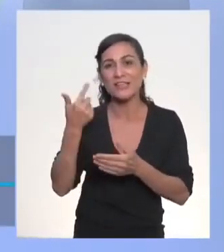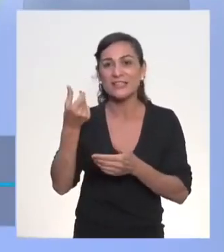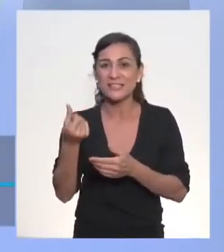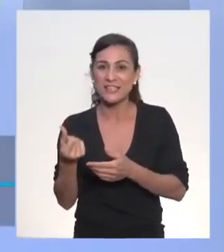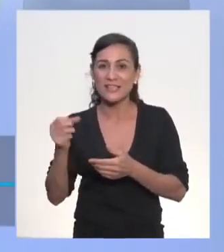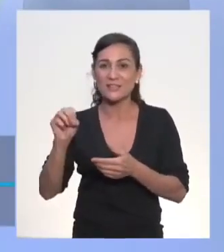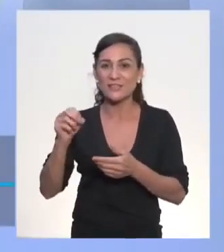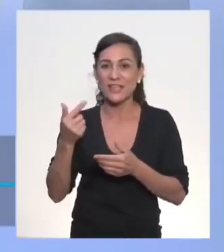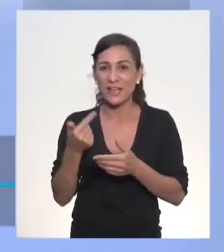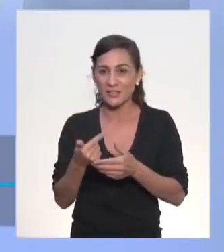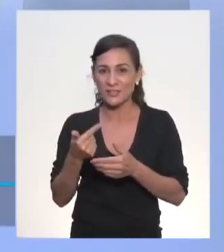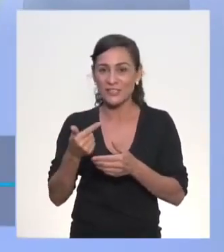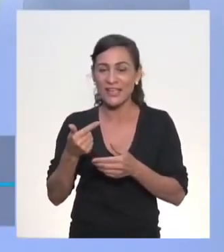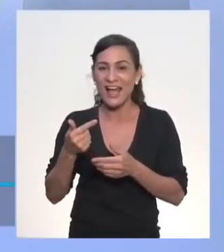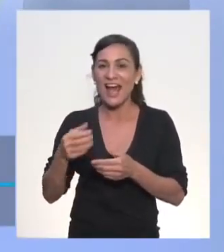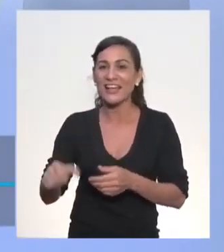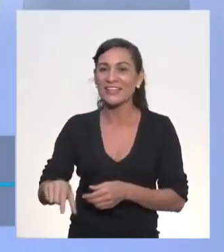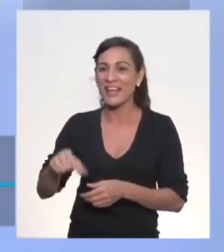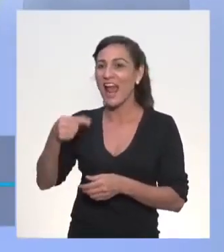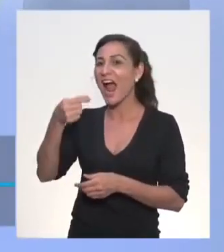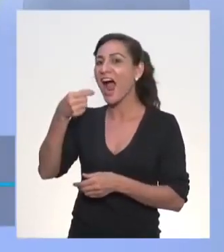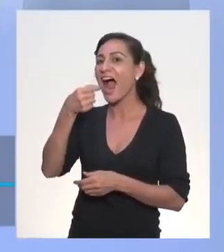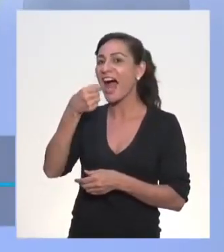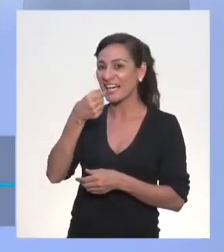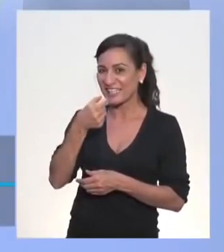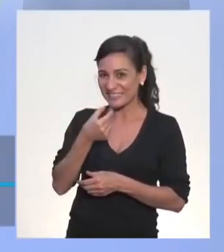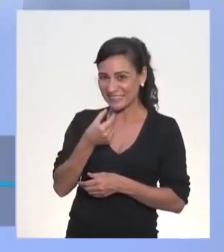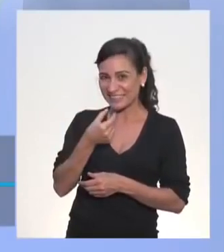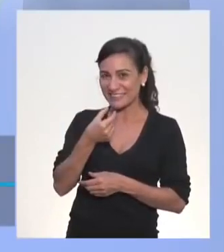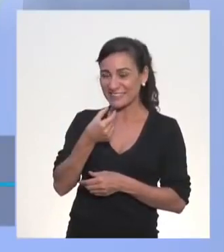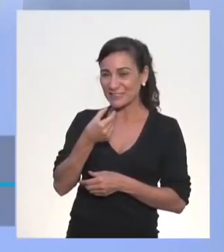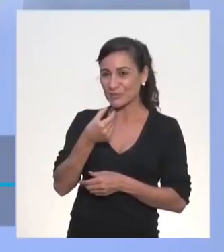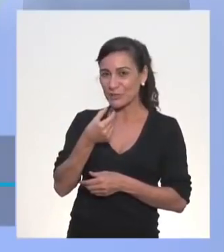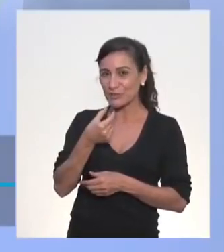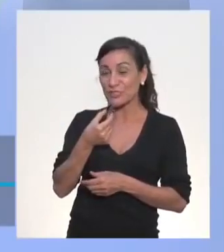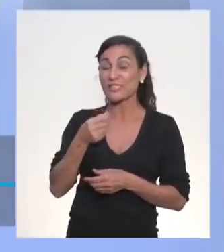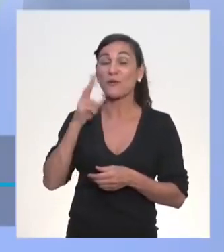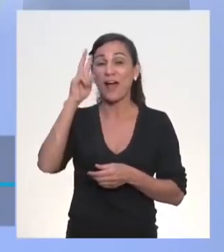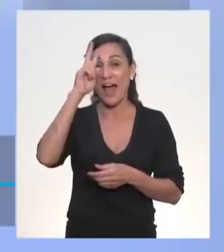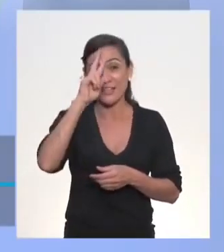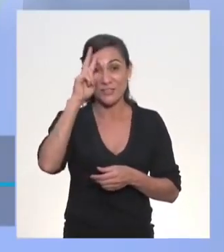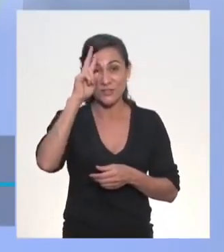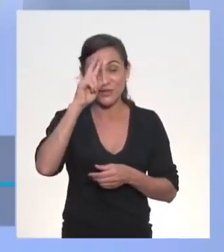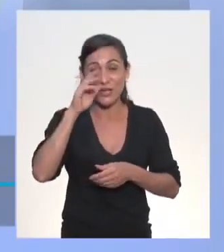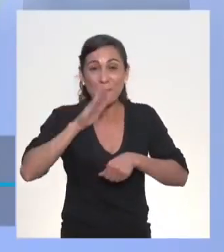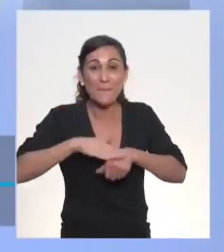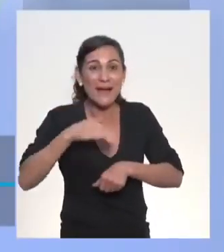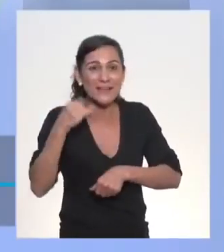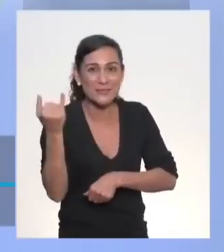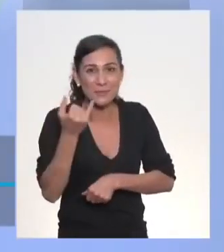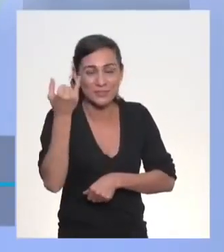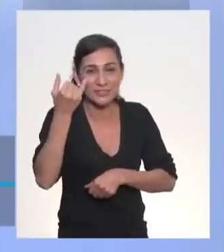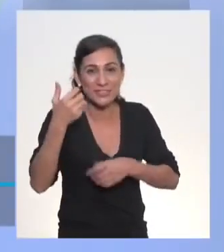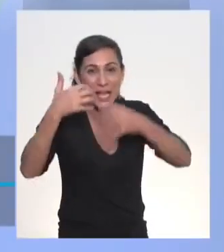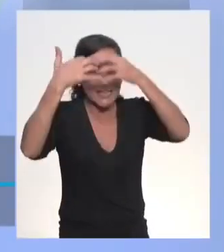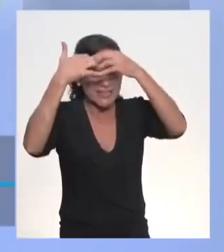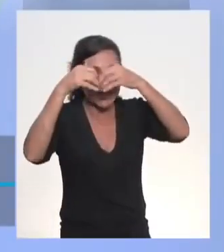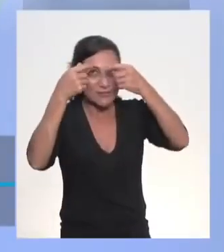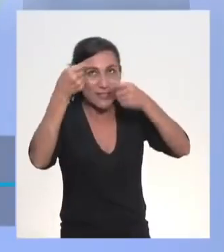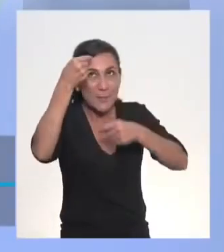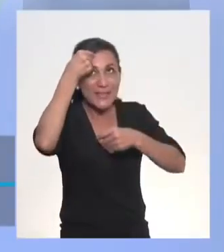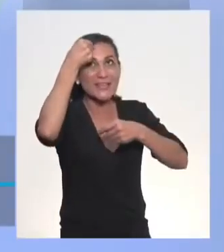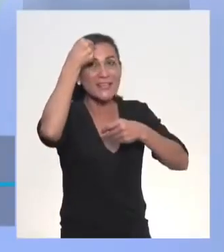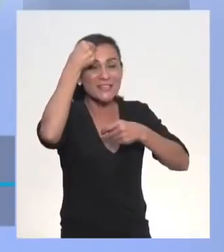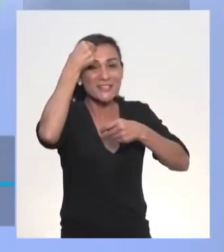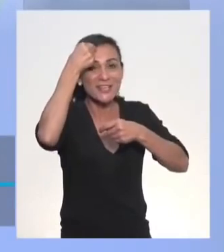ele morde o biscoito. Nossa. Ou seja, a história é muito mais importante dentro da mente do personagem do que